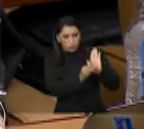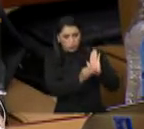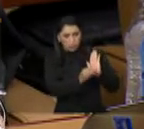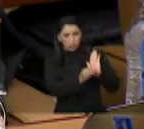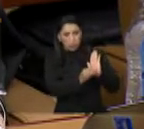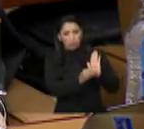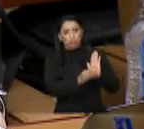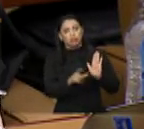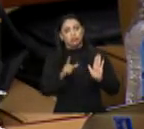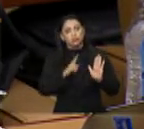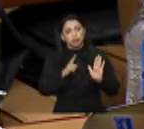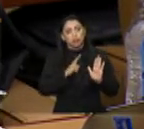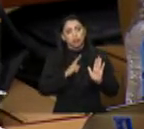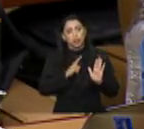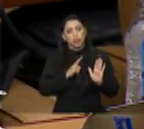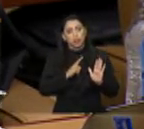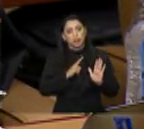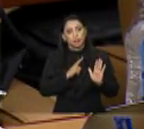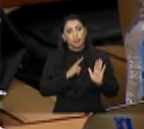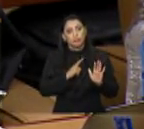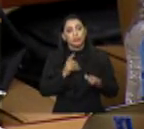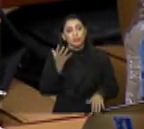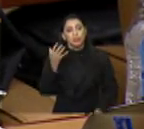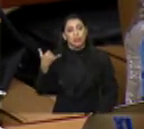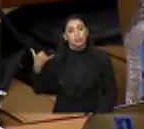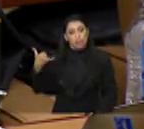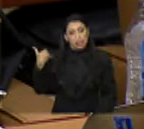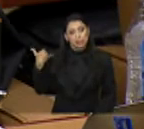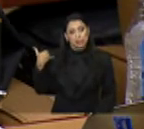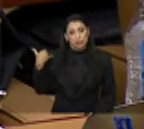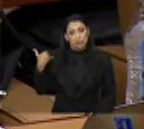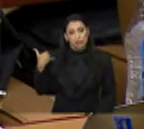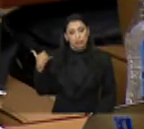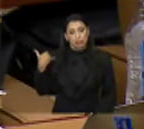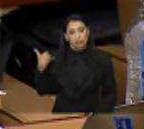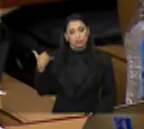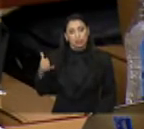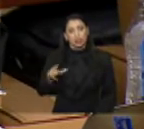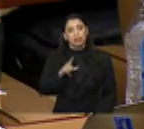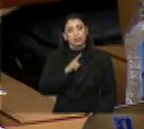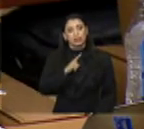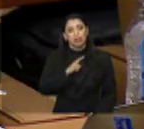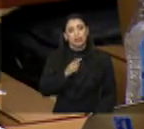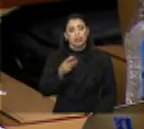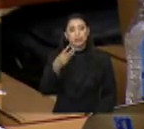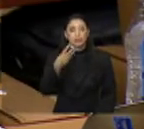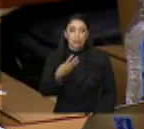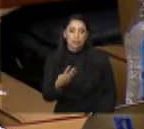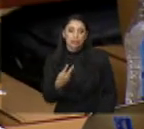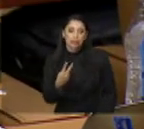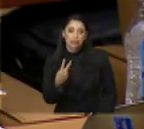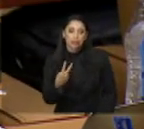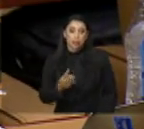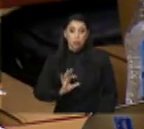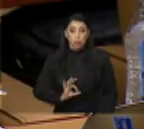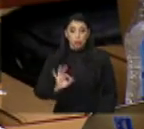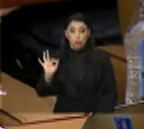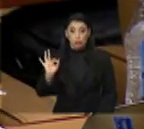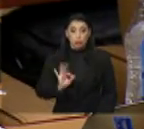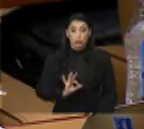o atendimento nessa faixa corresponde acerca de 32%